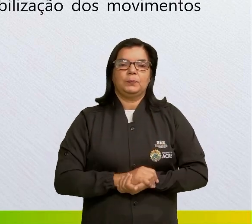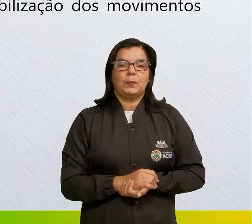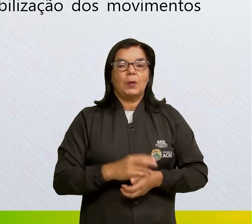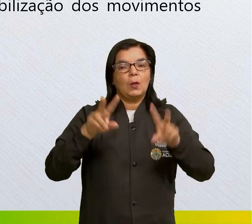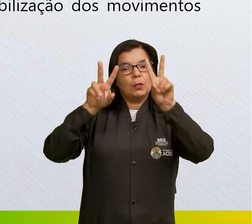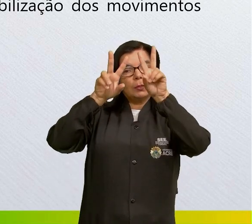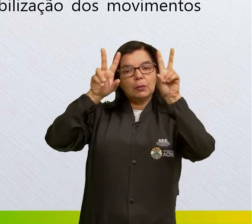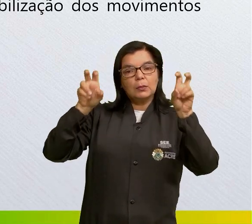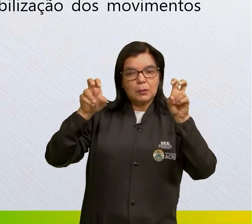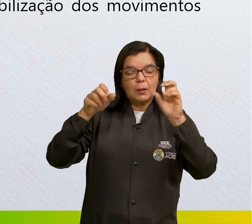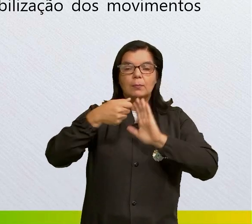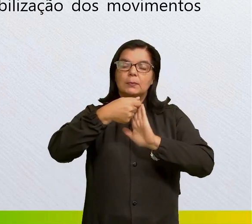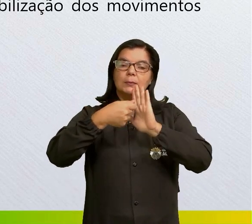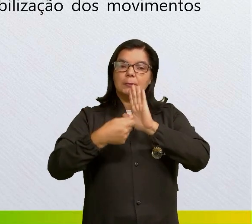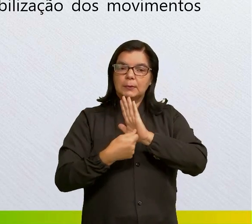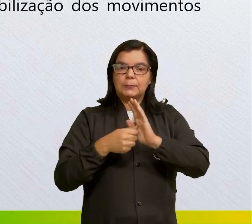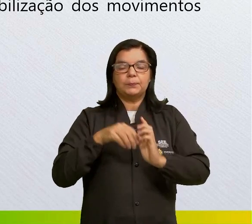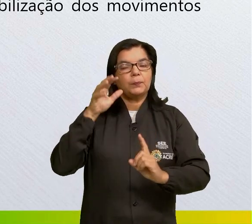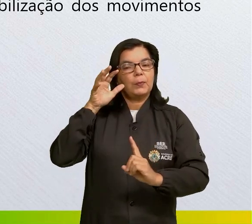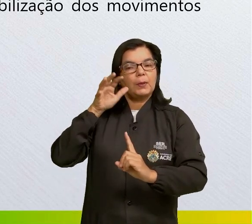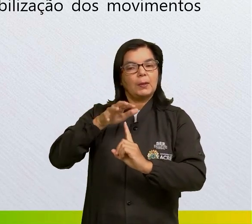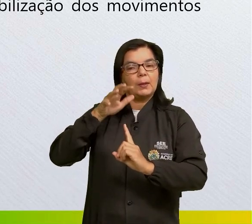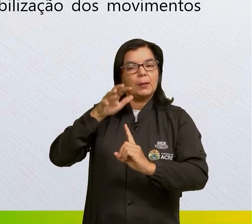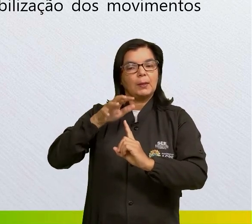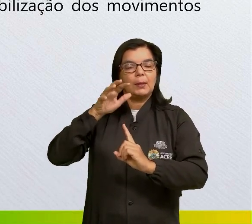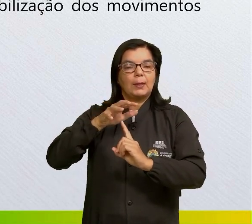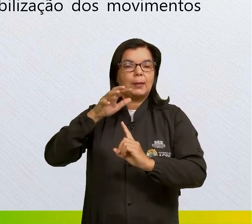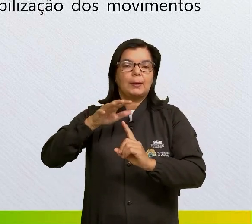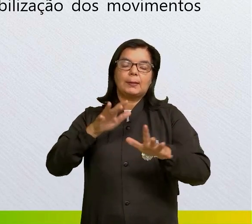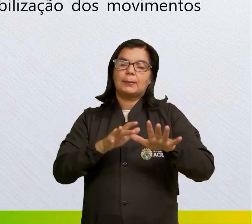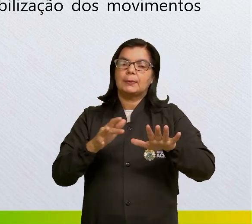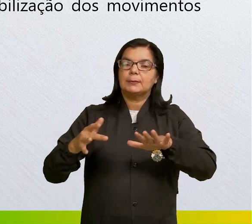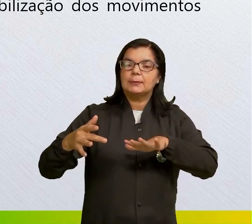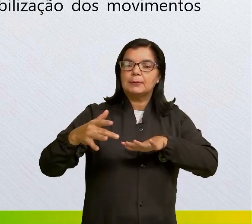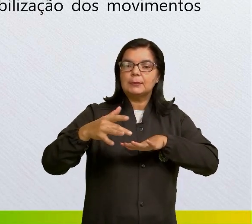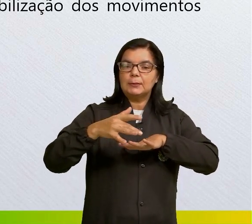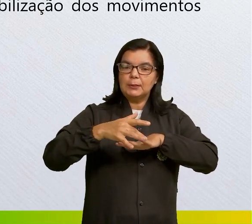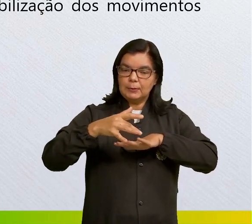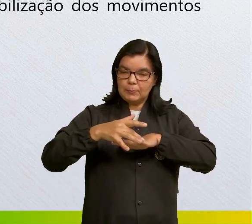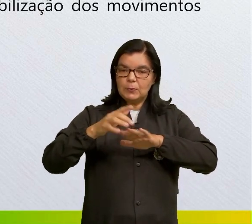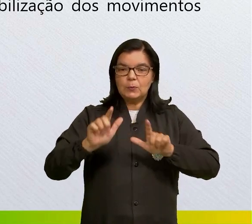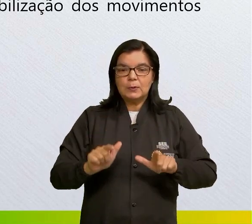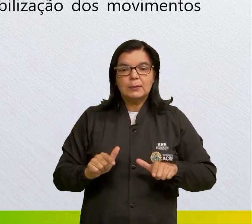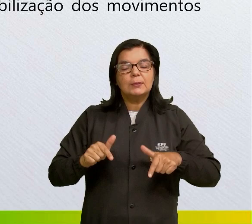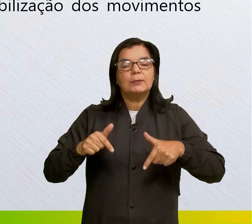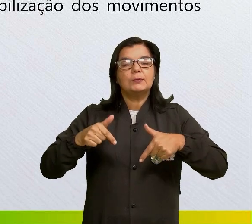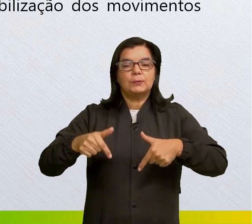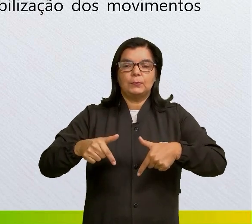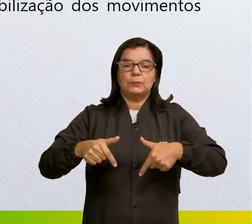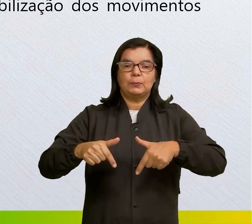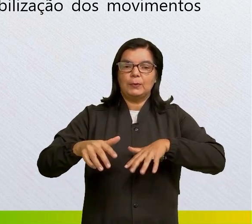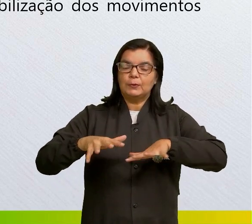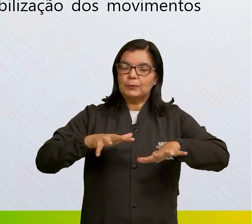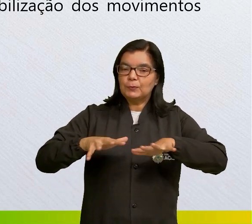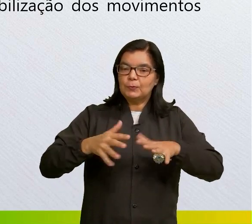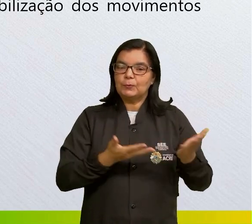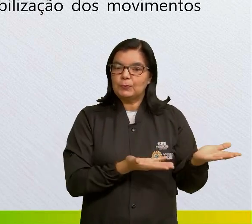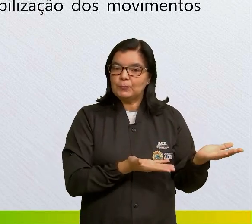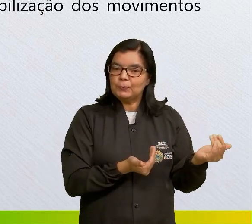tema da redação é a influência das redes sociais na mobilização dos